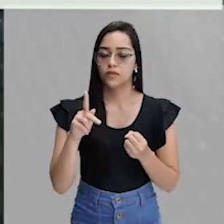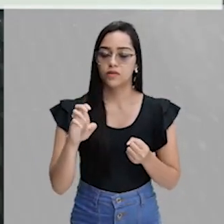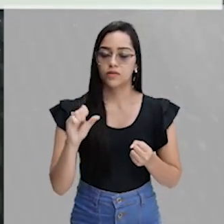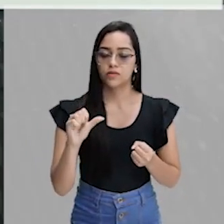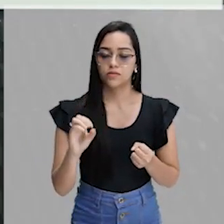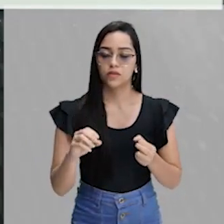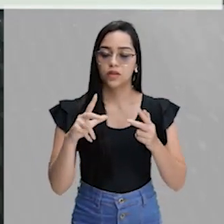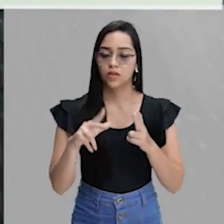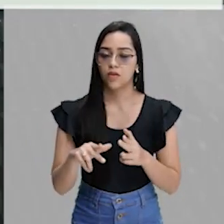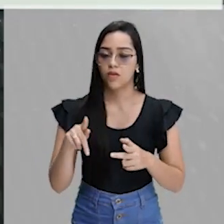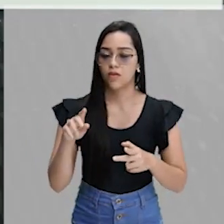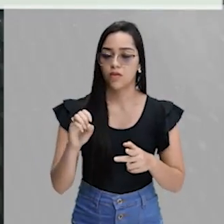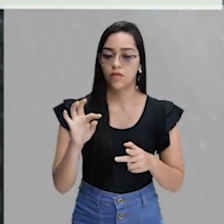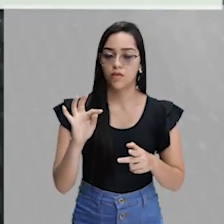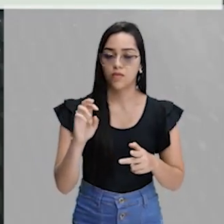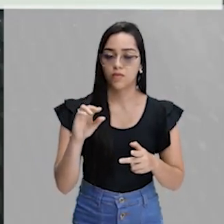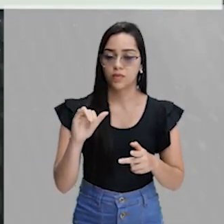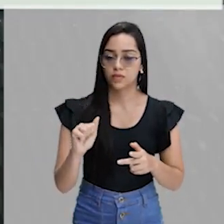Que potência,